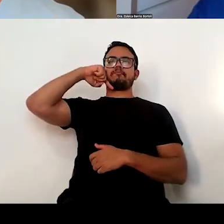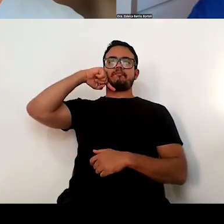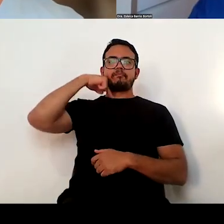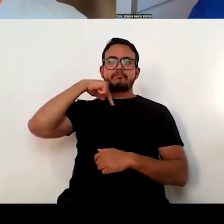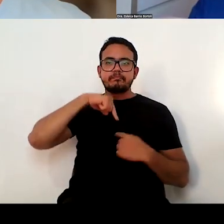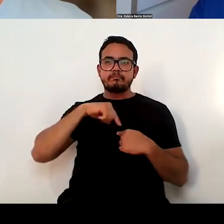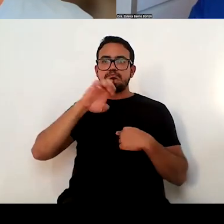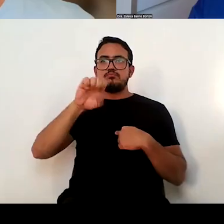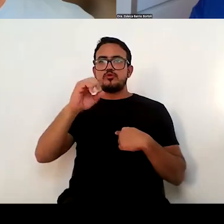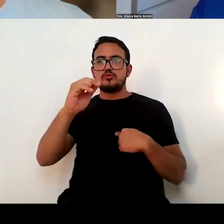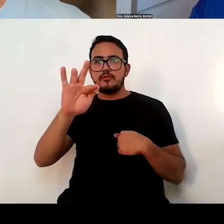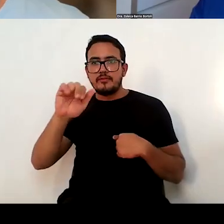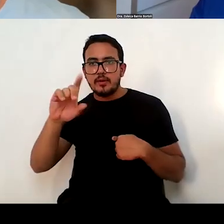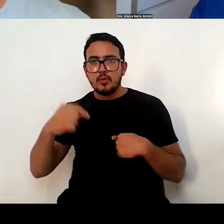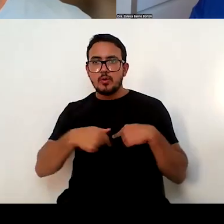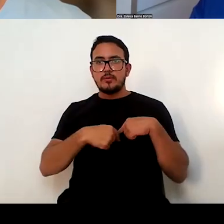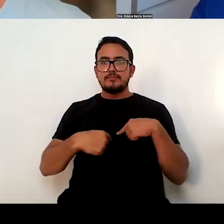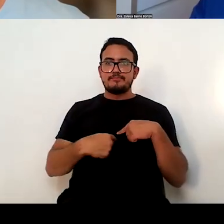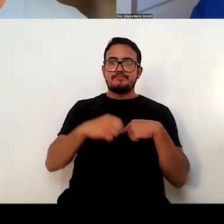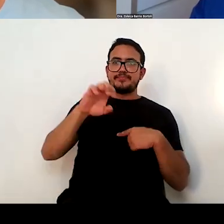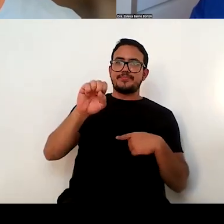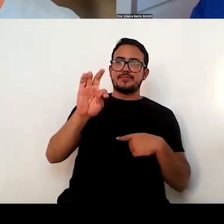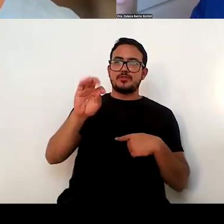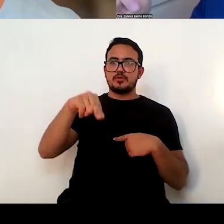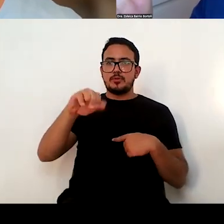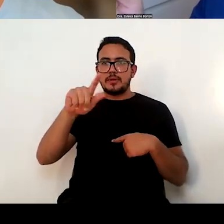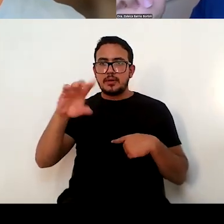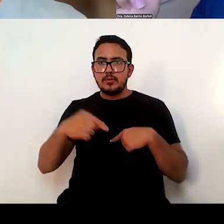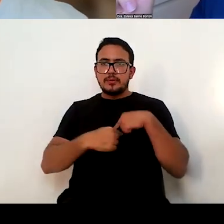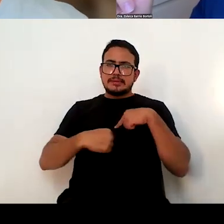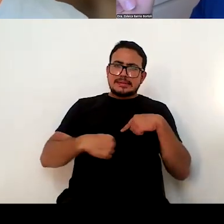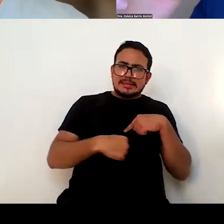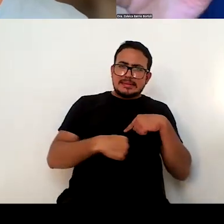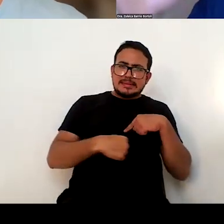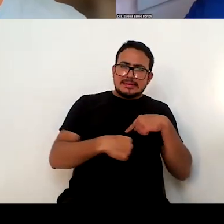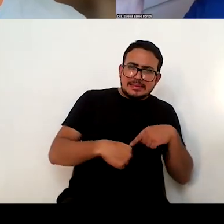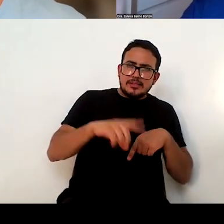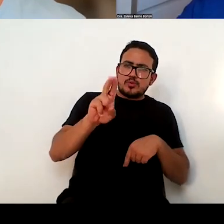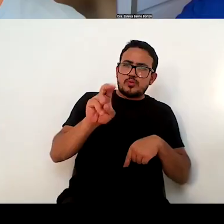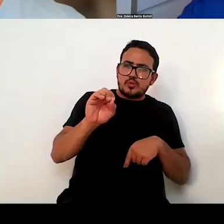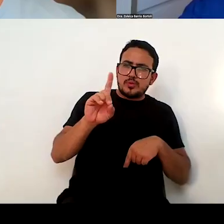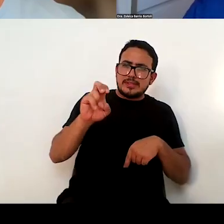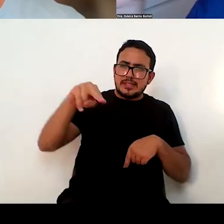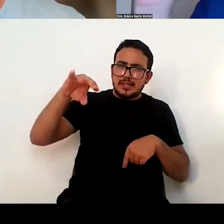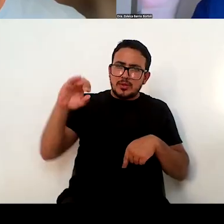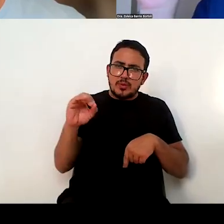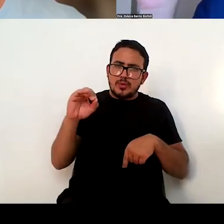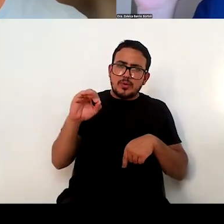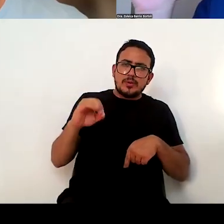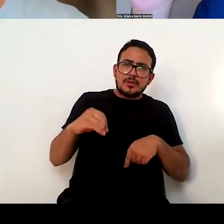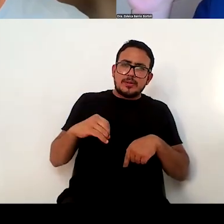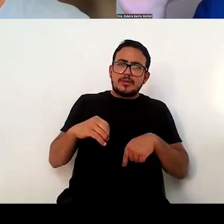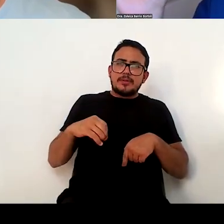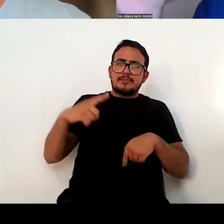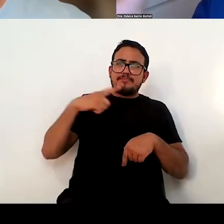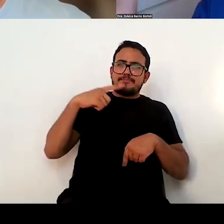duodeno. Se a gente fizer uma colonoscopia, ela vai chegar até um fiozinho do intestino delgado. Você vai ficar ali com 3, 4 metros de intestino que